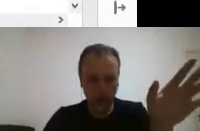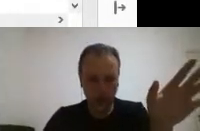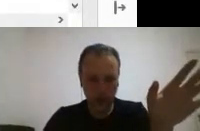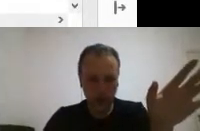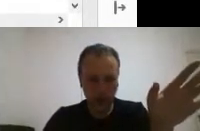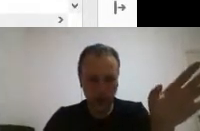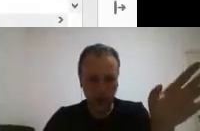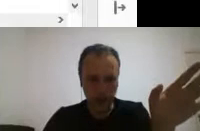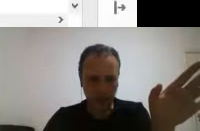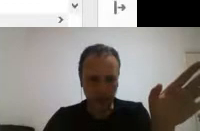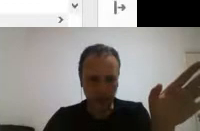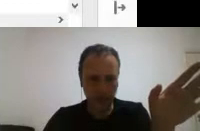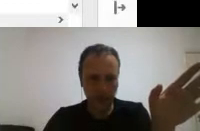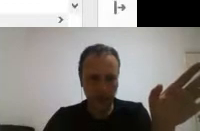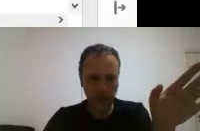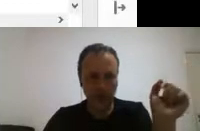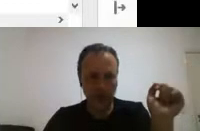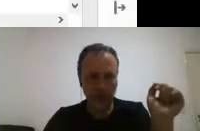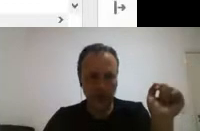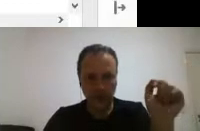E assim vai.